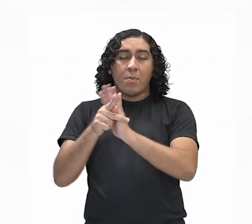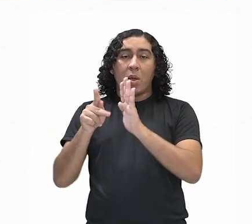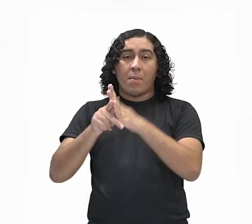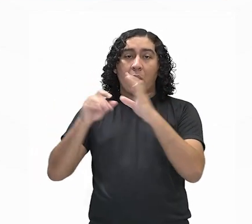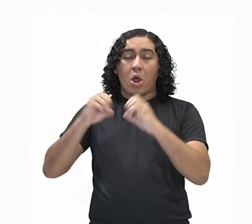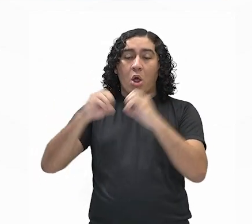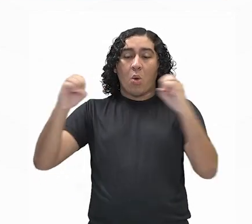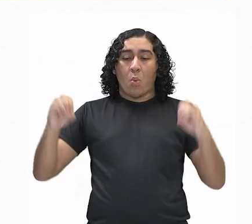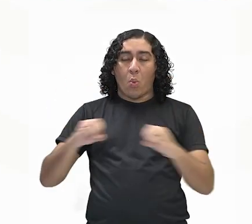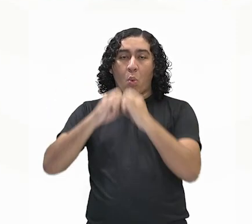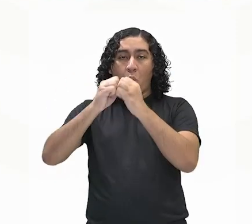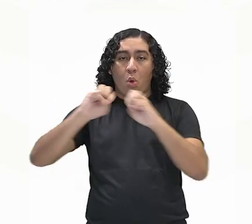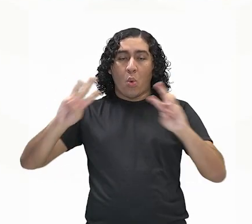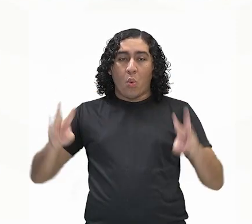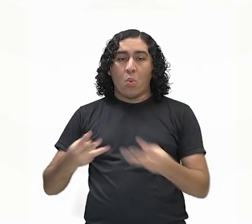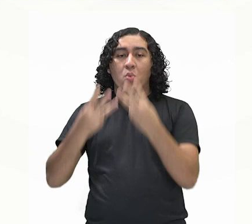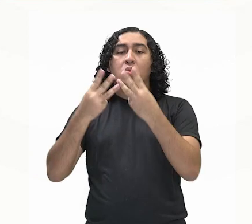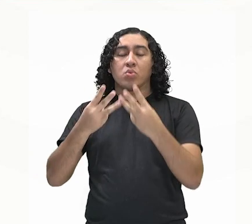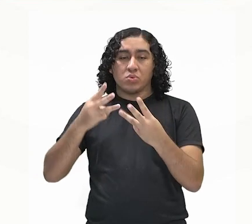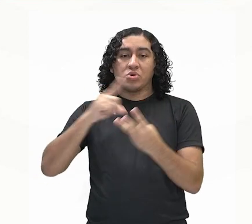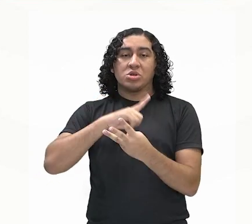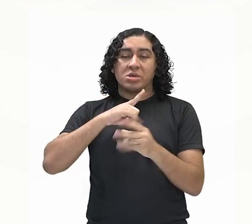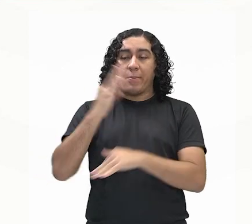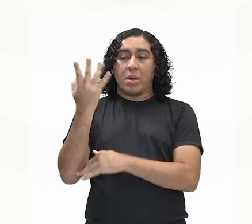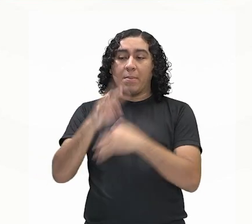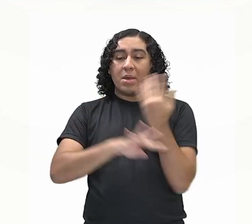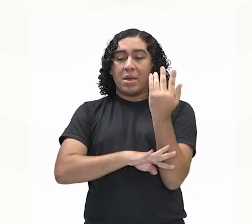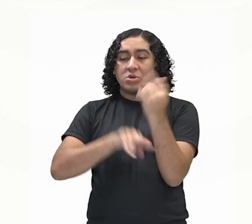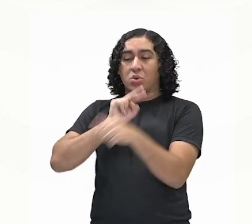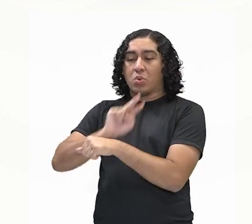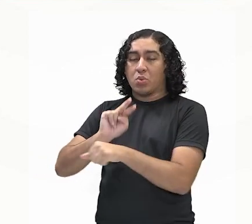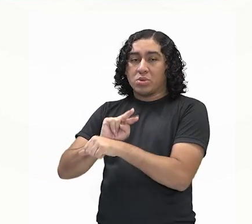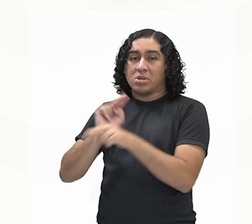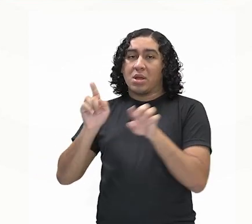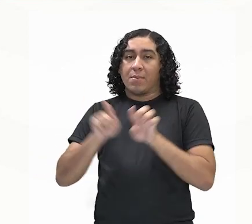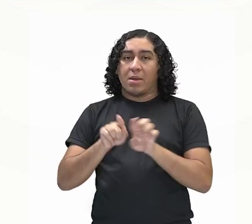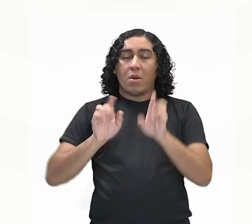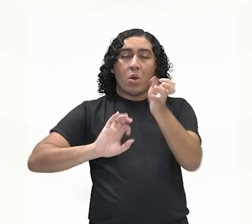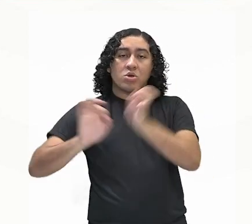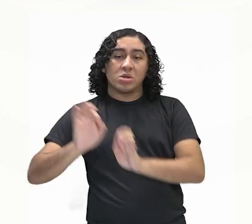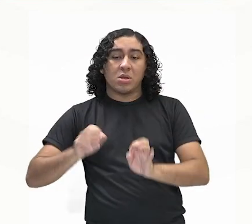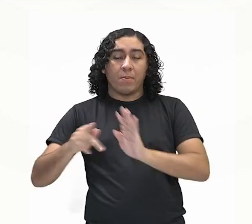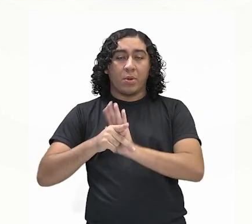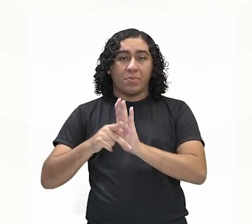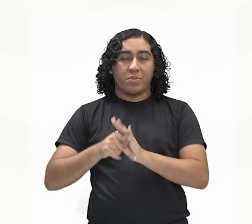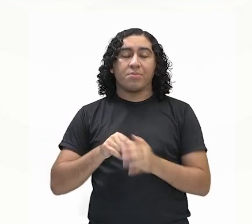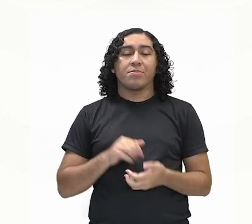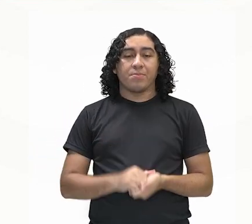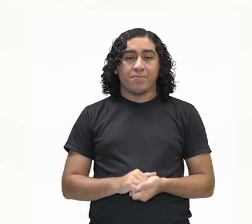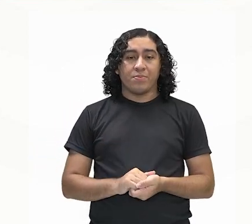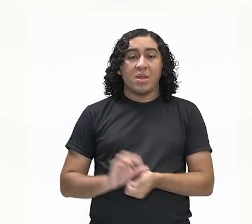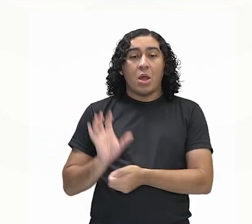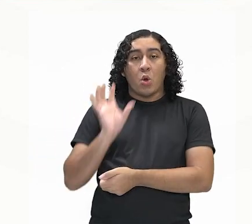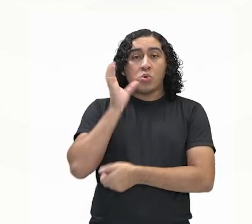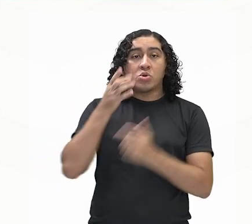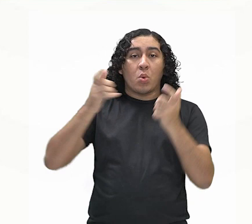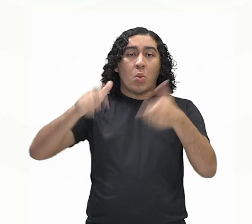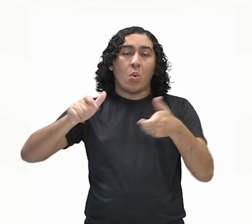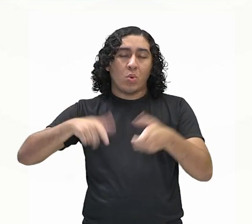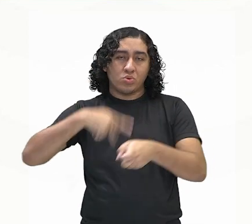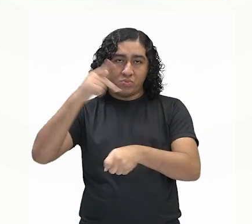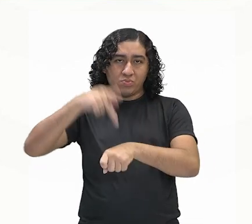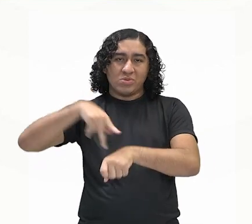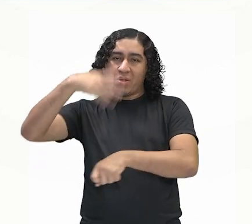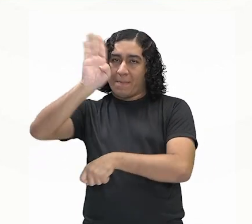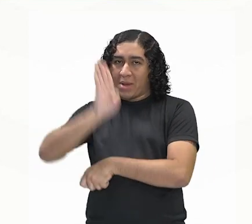Desenvolvimento, ou como Cúpula da Terra, tá bom? Ela foi organizada pela ONU, aconteceu aqui no